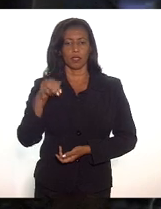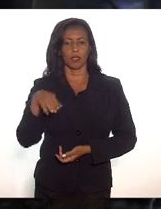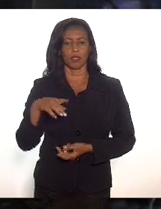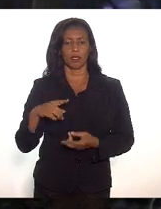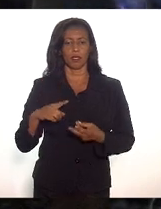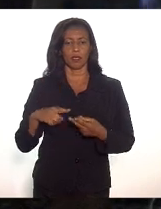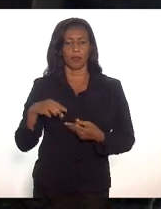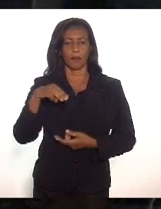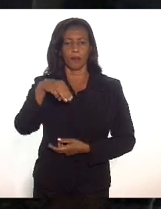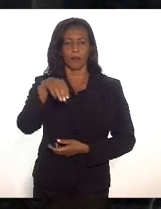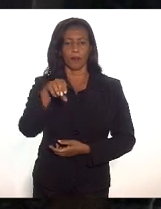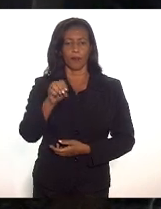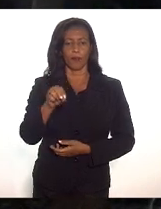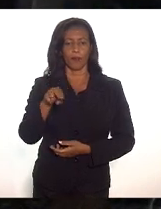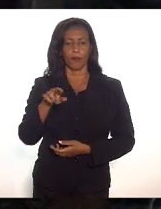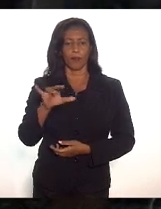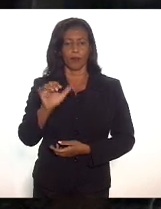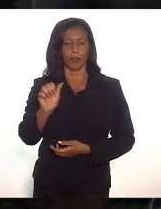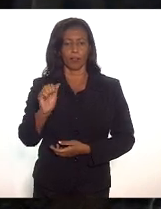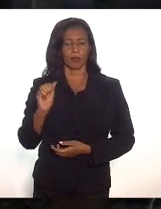Marcelo Cabeleireiro.